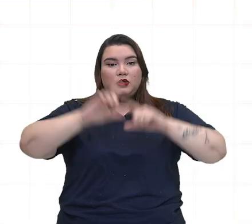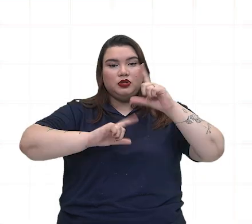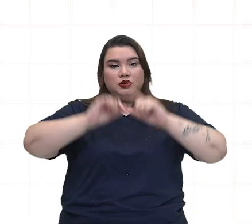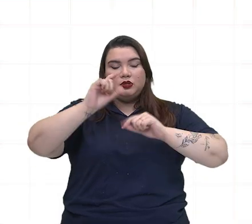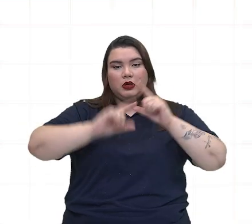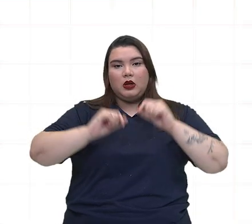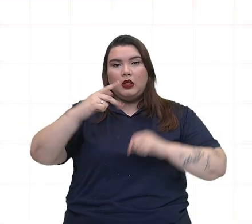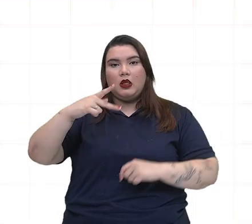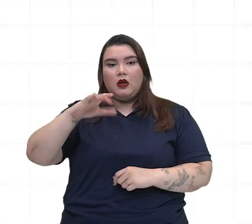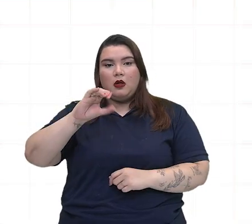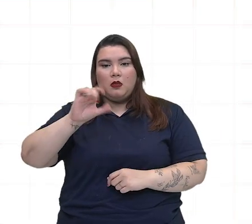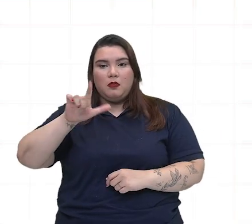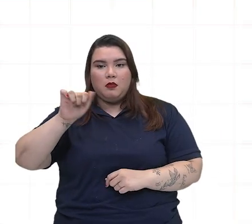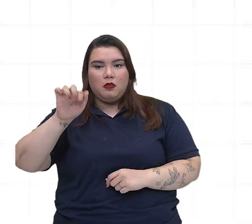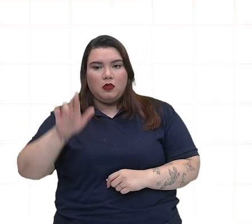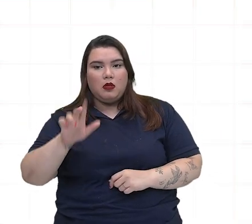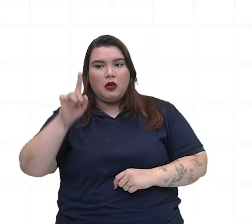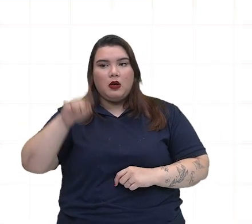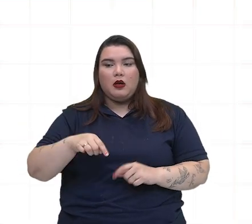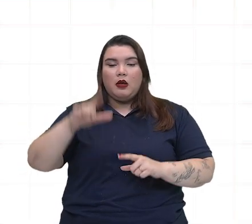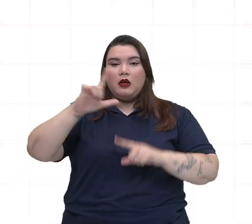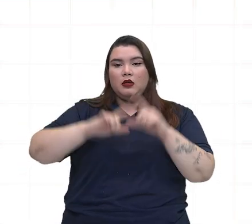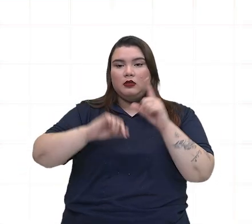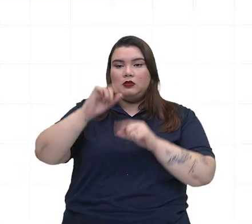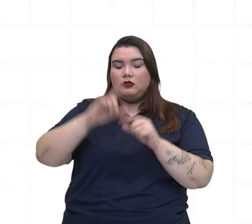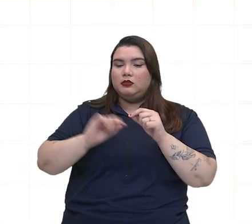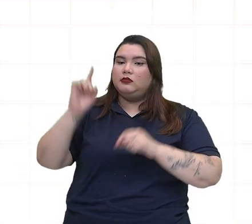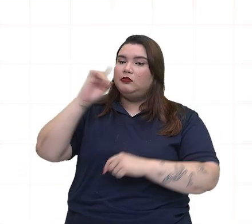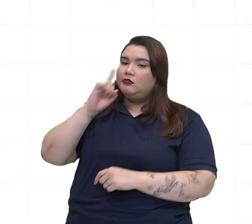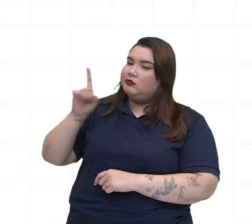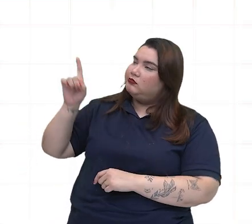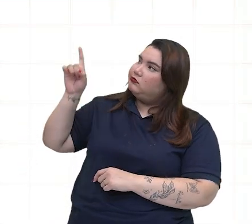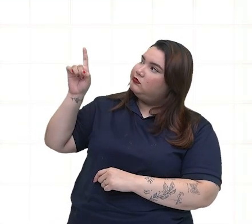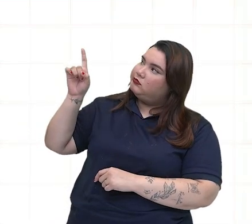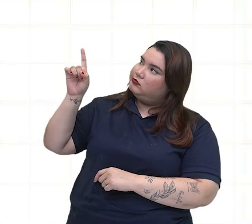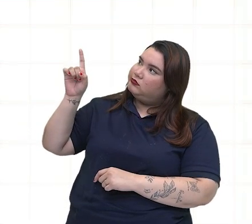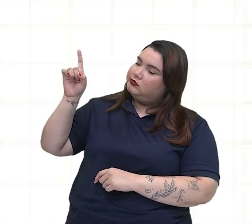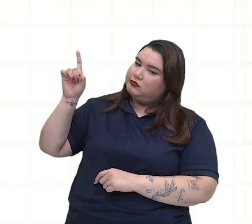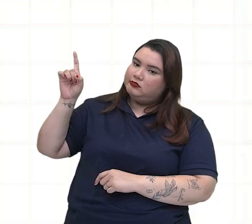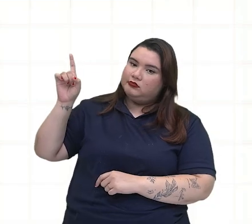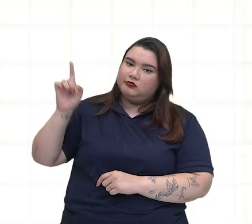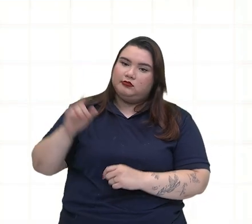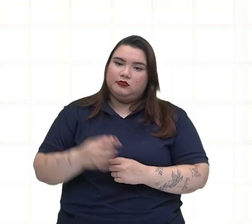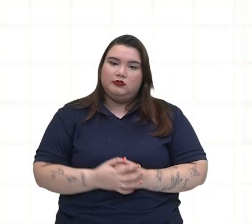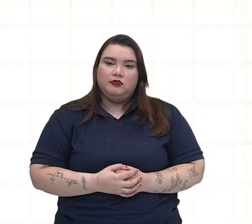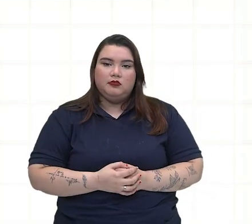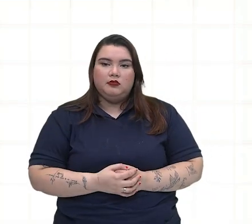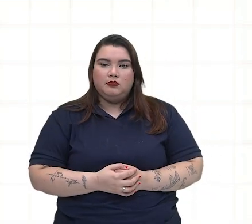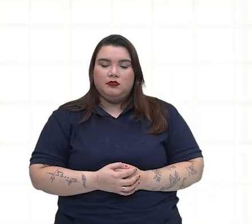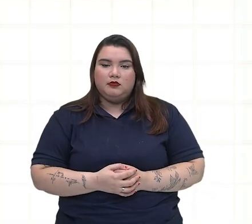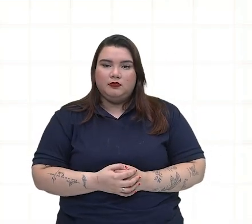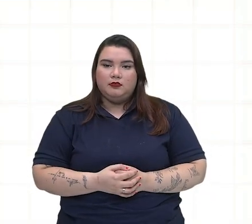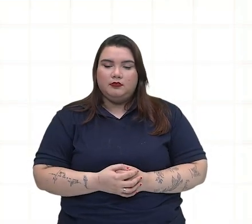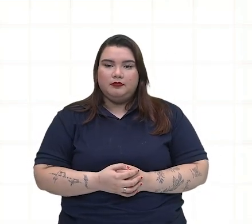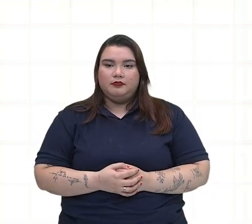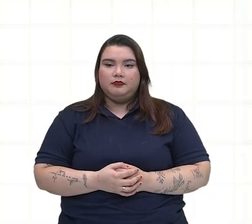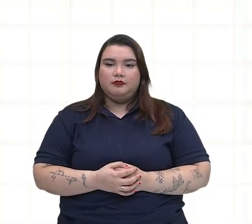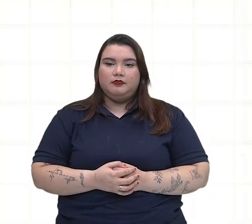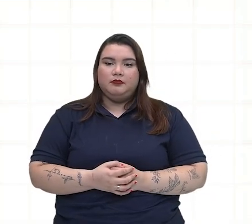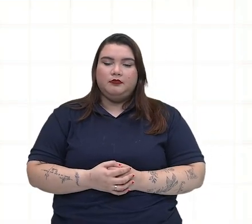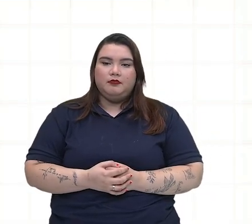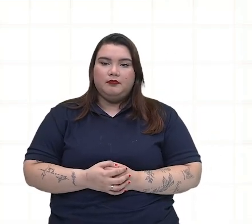polar, ela é essa estrela que está aqui na ponta da cauda. Essa